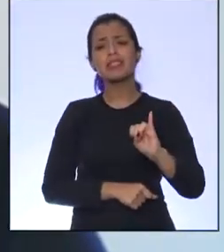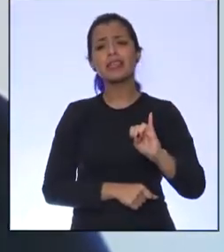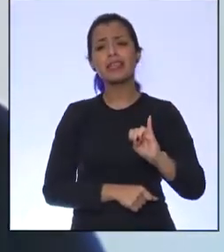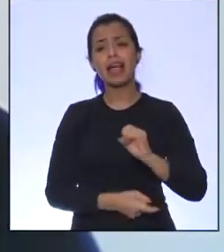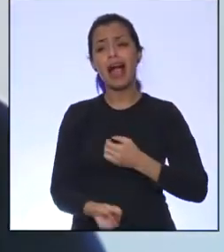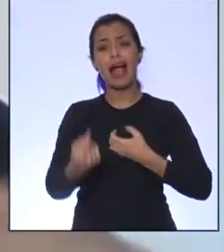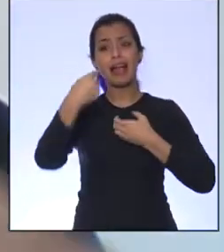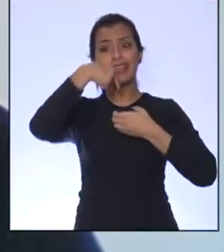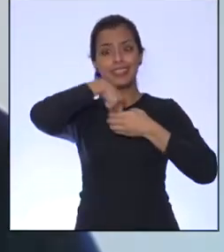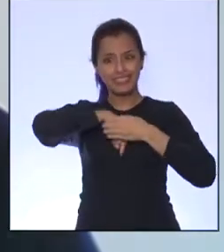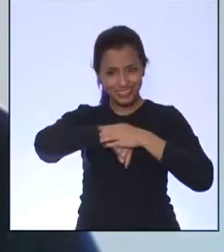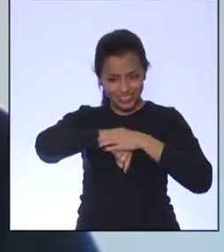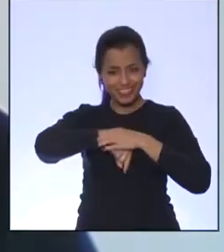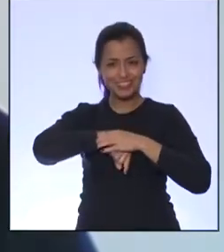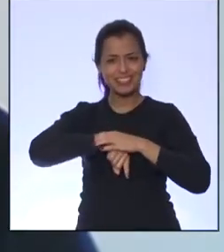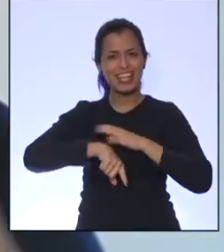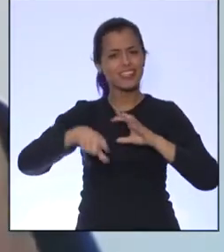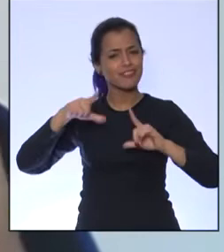gente,